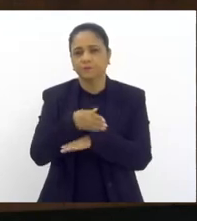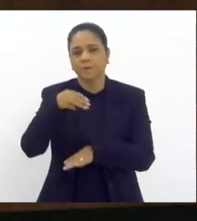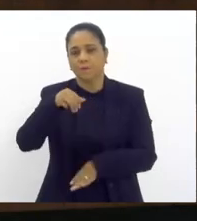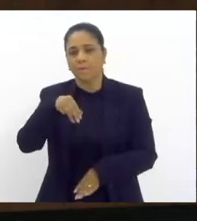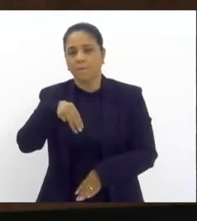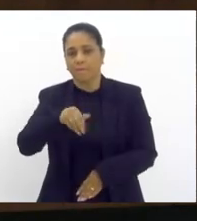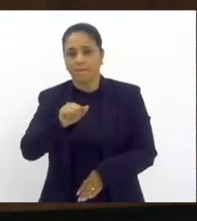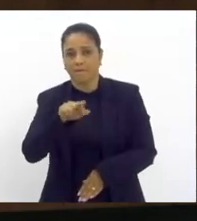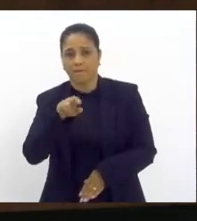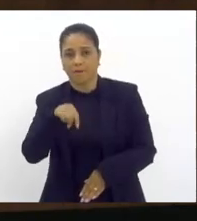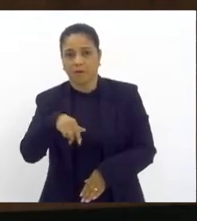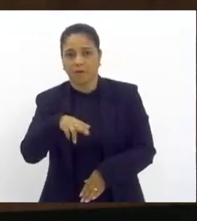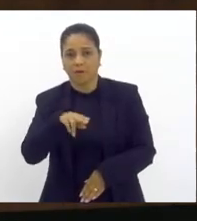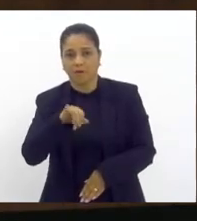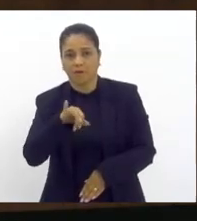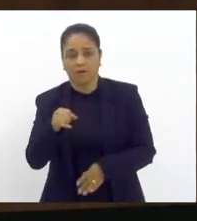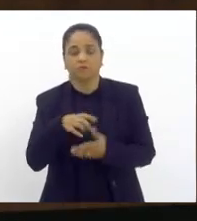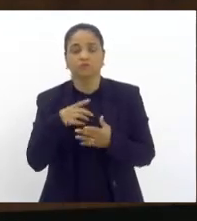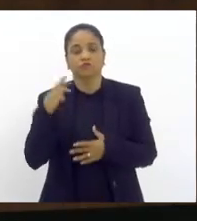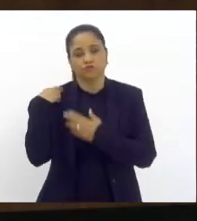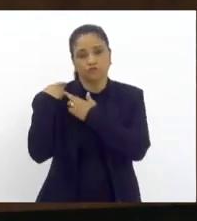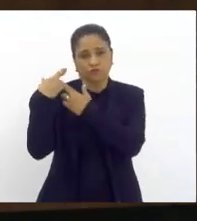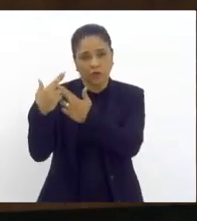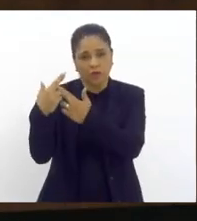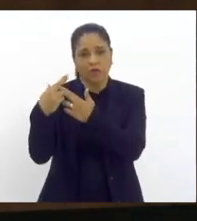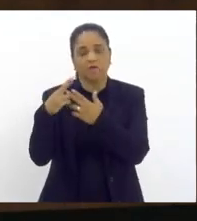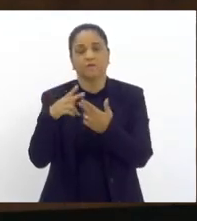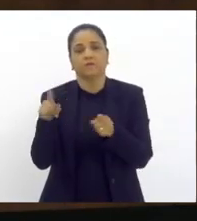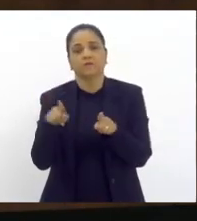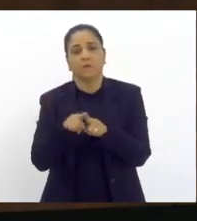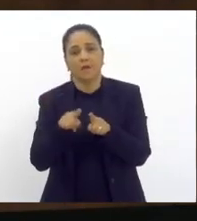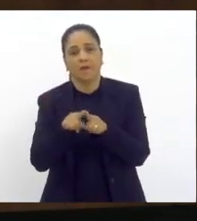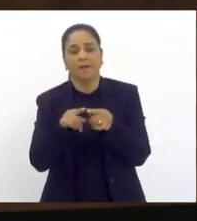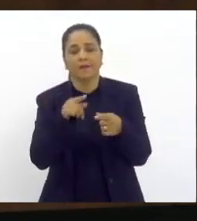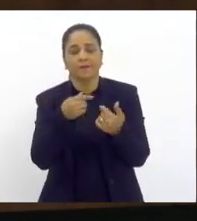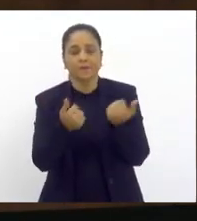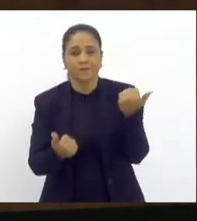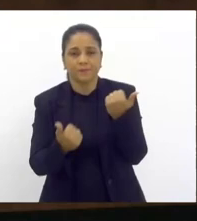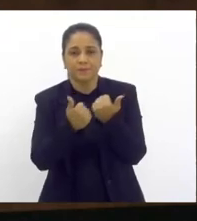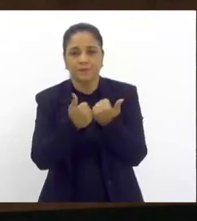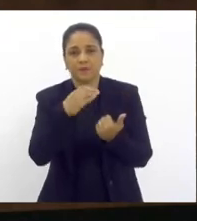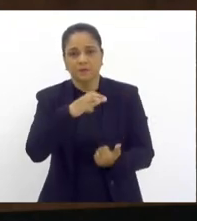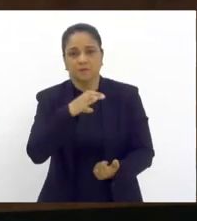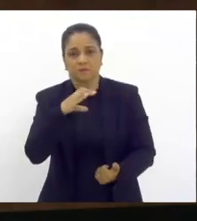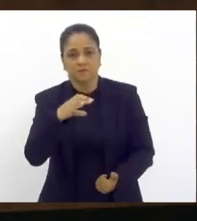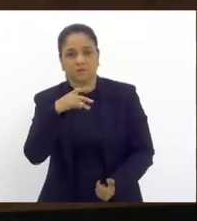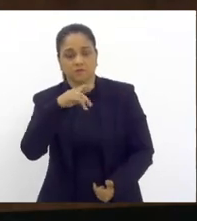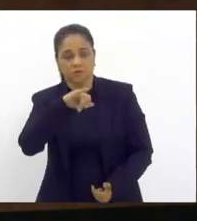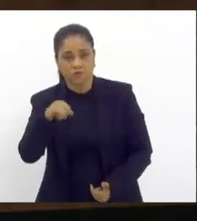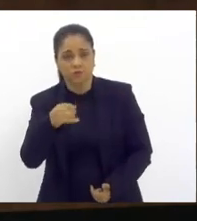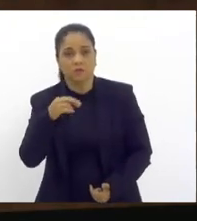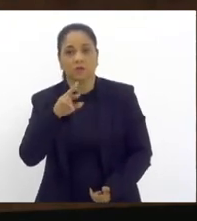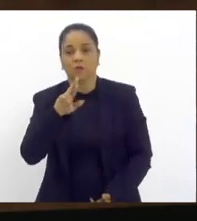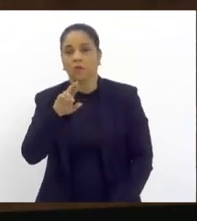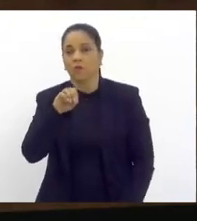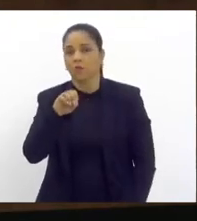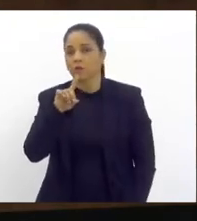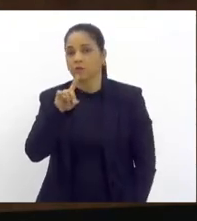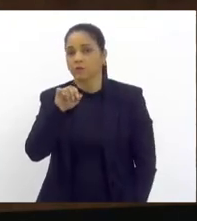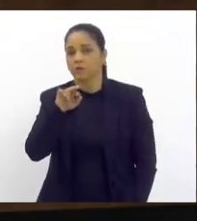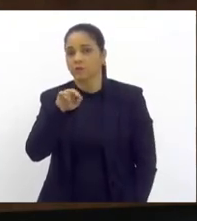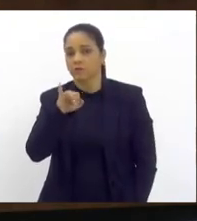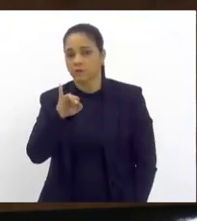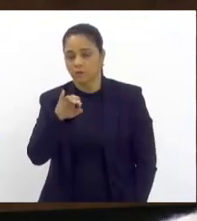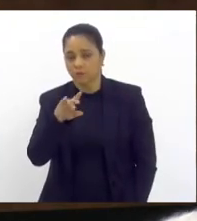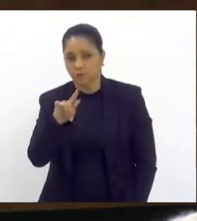Marquinhos, também aqui do chefe de gabinete do presidente e do presidente da CCJ, deputado Rodrigo Amorim. Só para